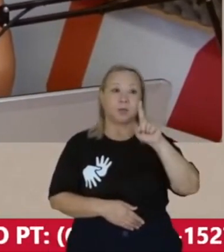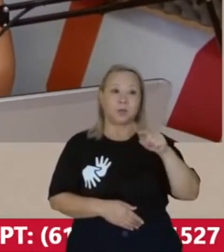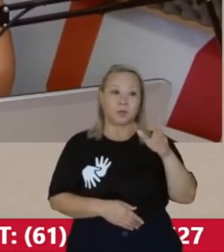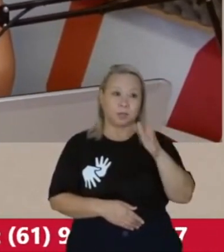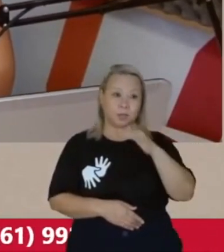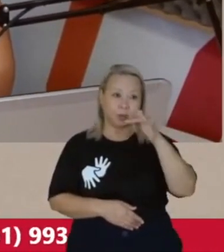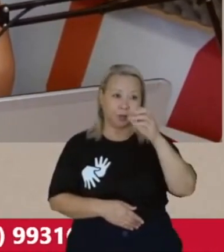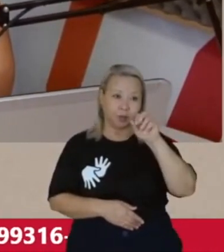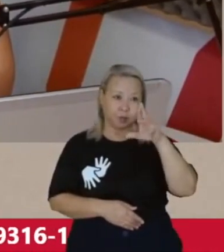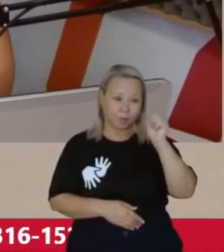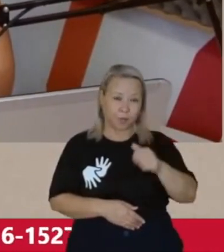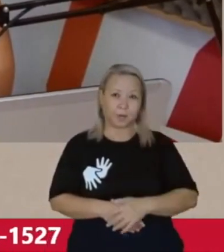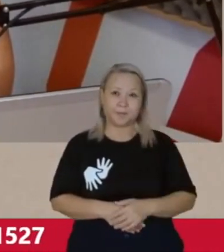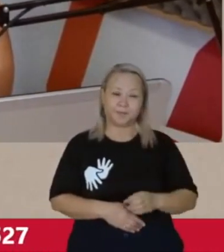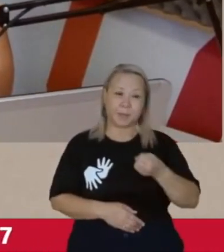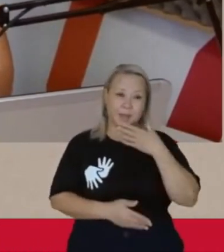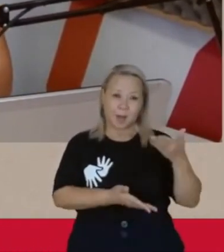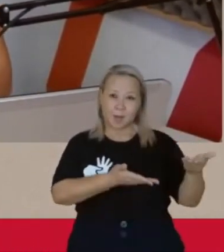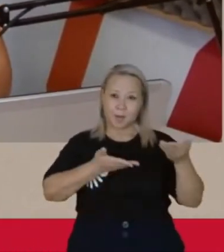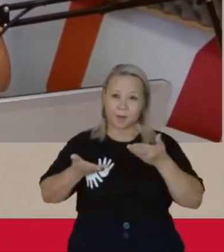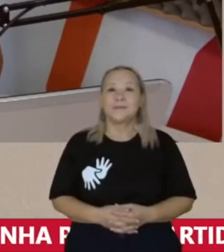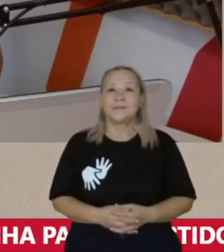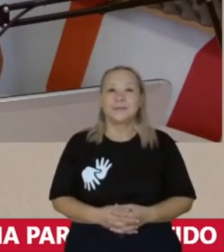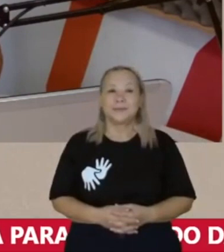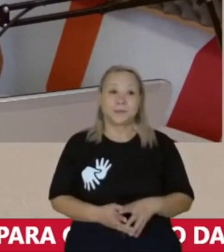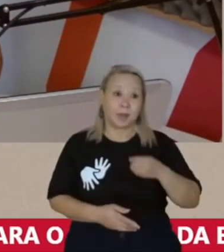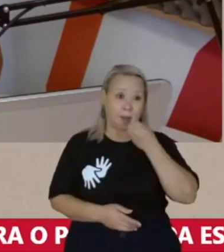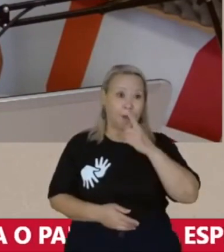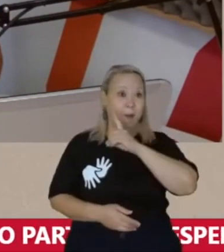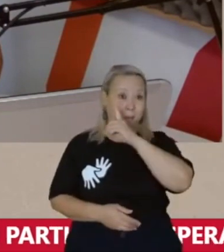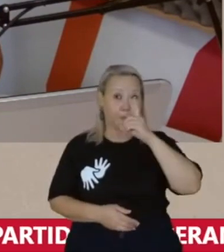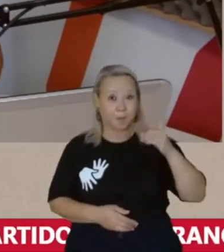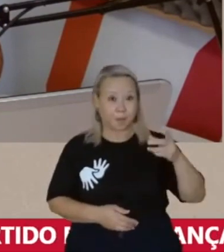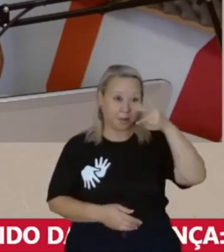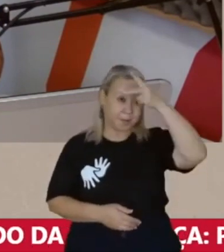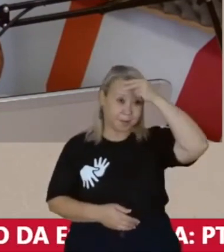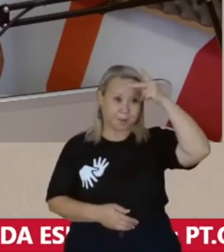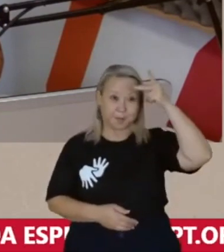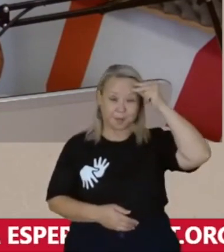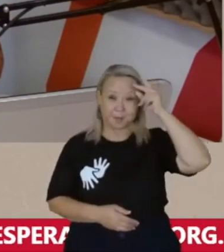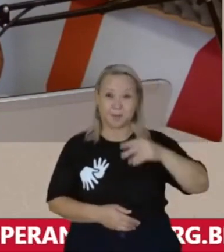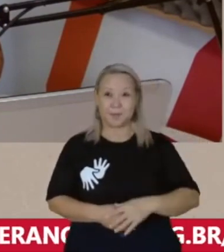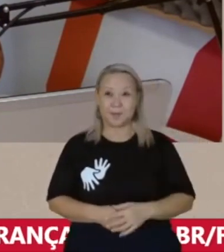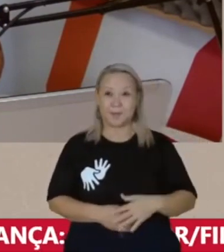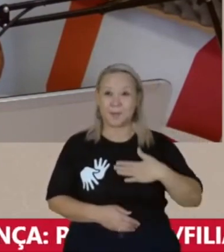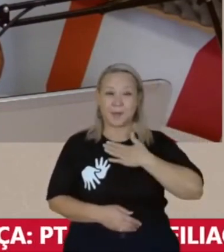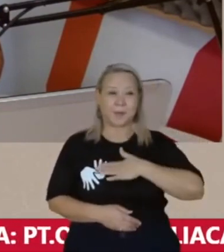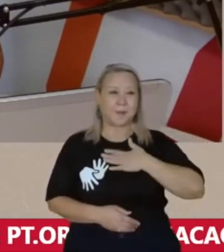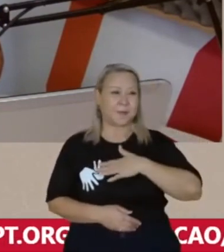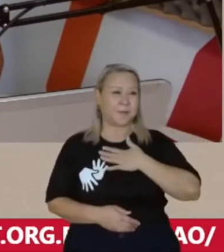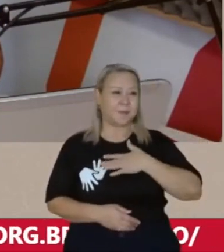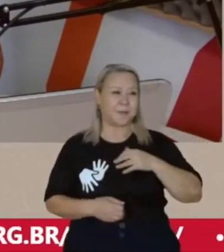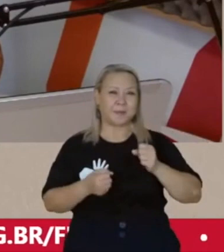Salomão. Seja bem-vinda ao Jornal Rádio PT. Bom dia, prefeita. Uma satisfação enorme. Enorme.